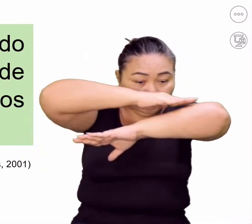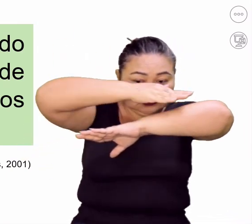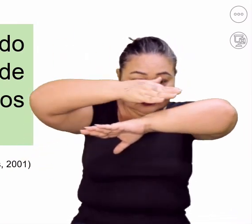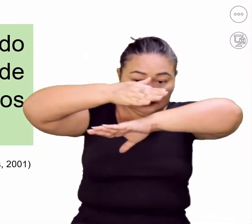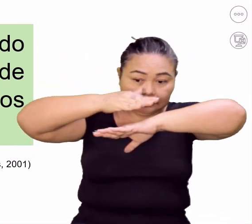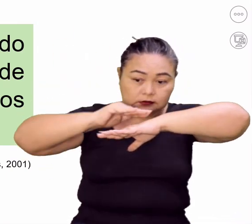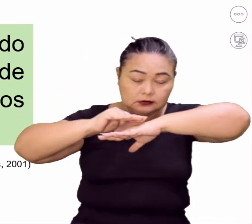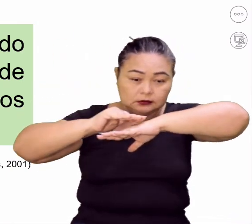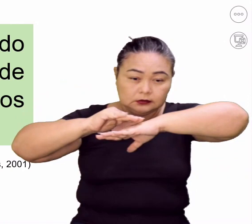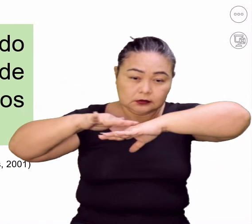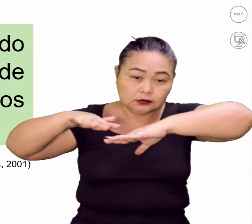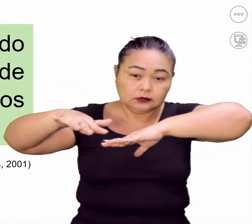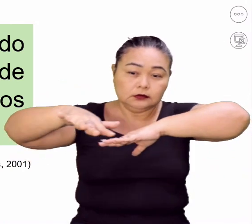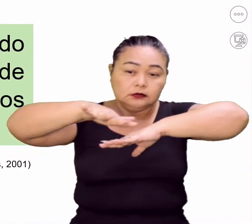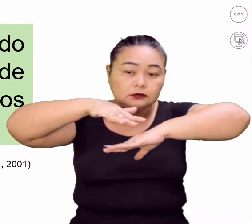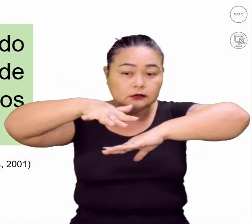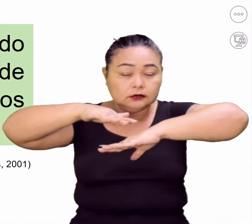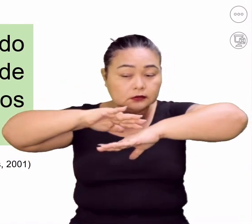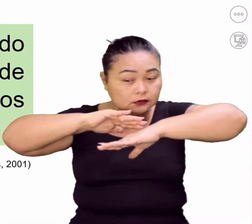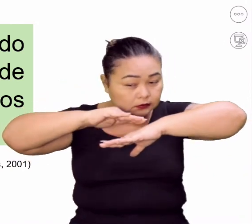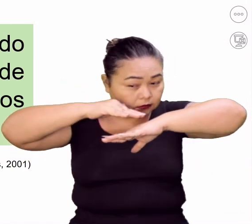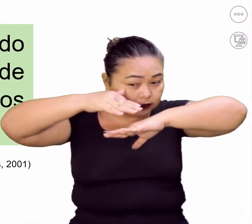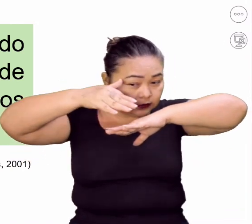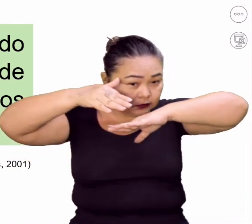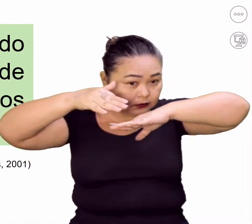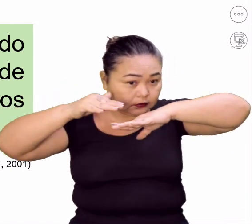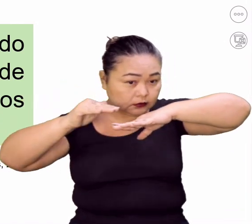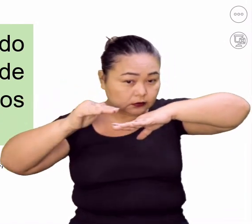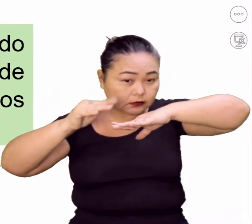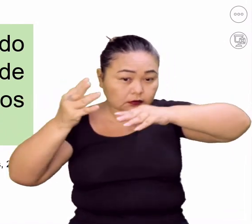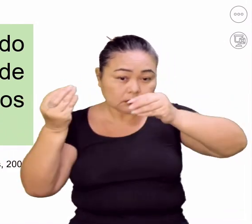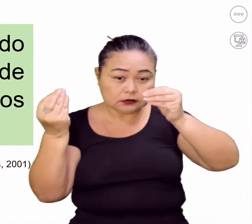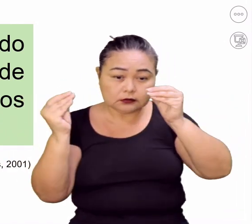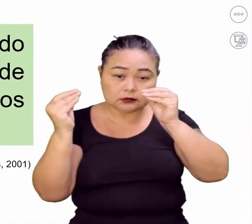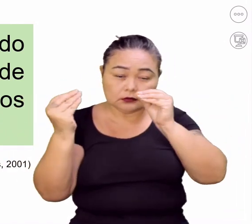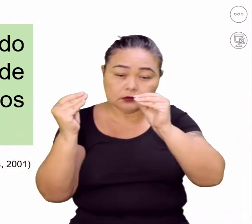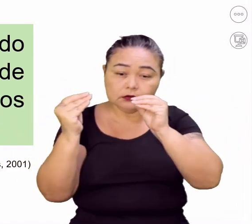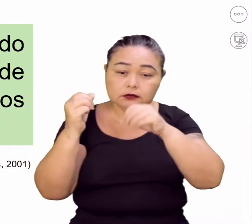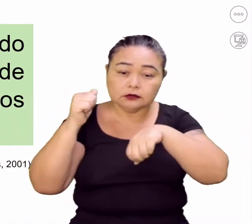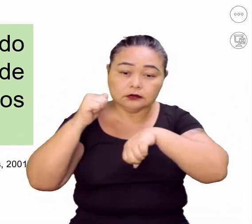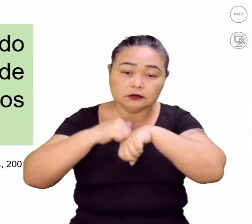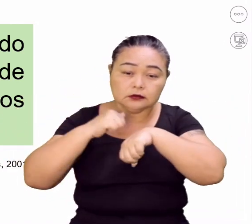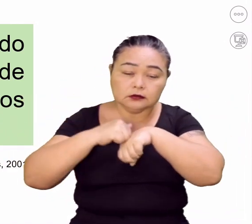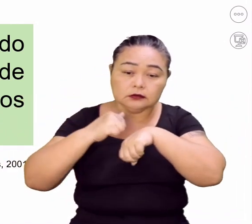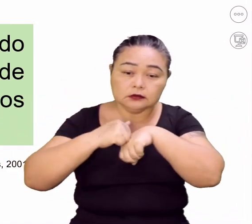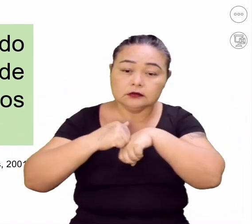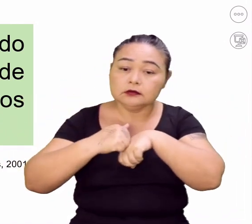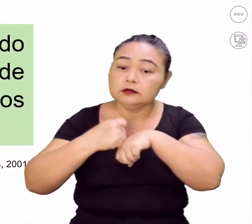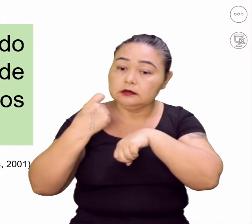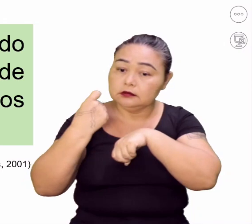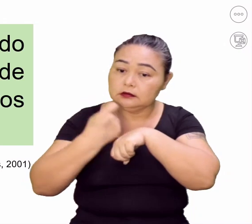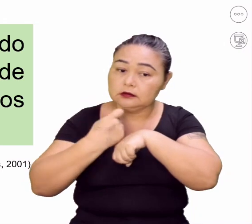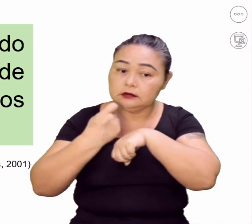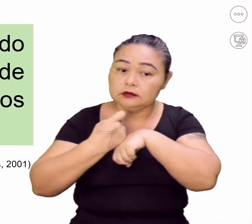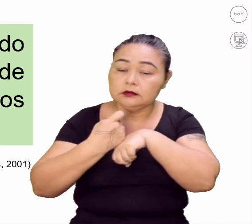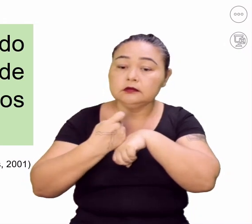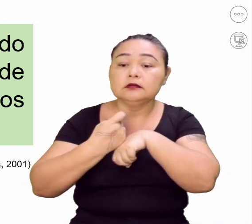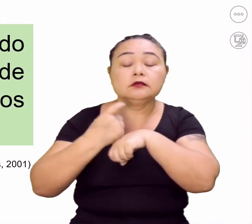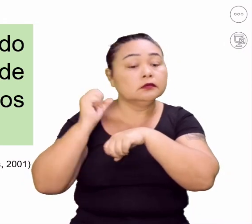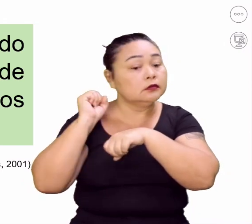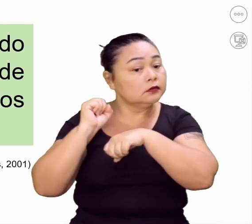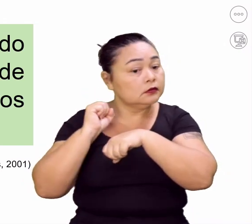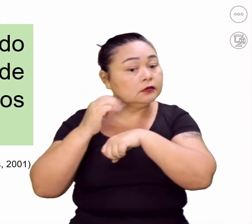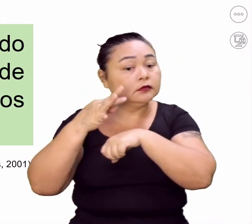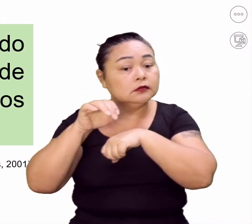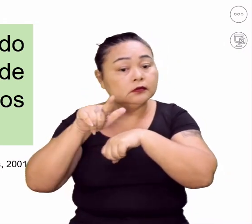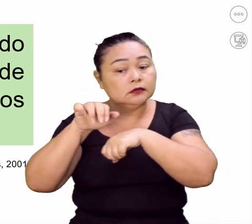planaltos. São áreas relativamente elevadas, formadas por rochas resistentes, que